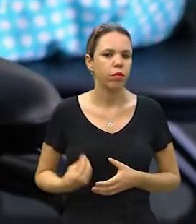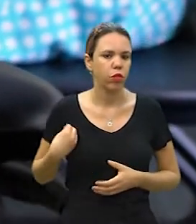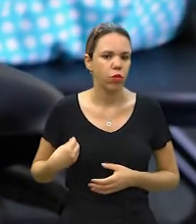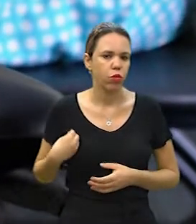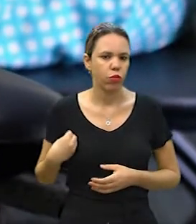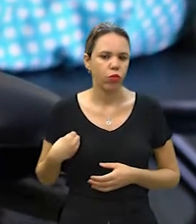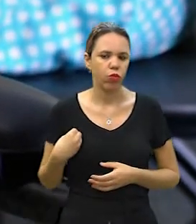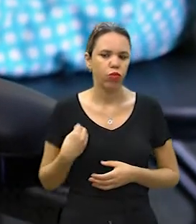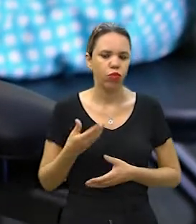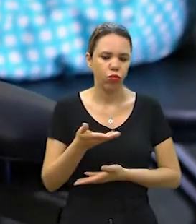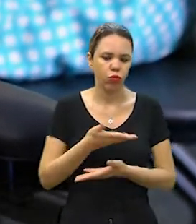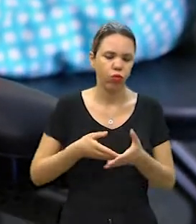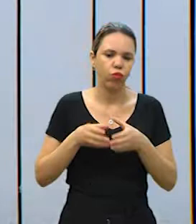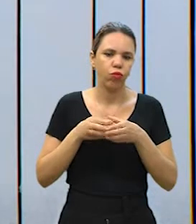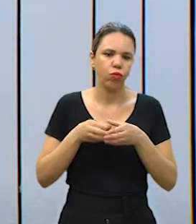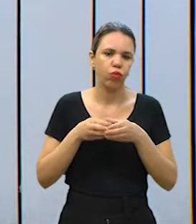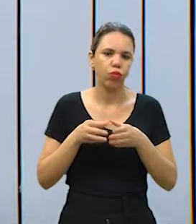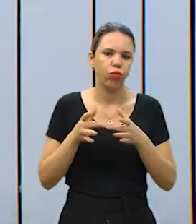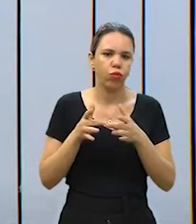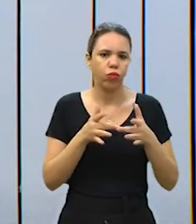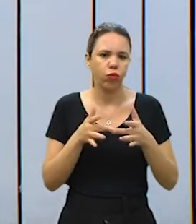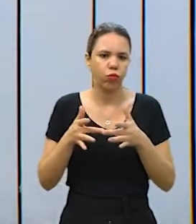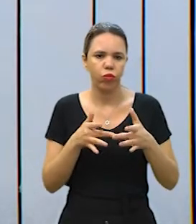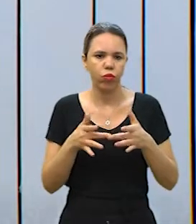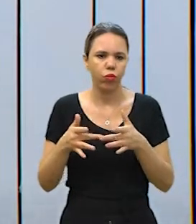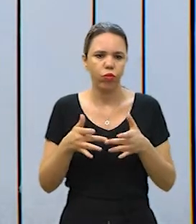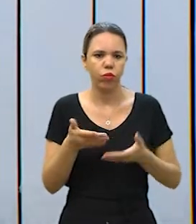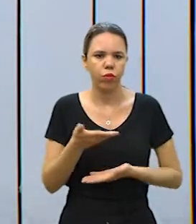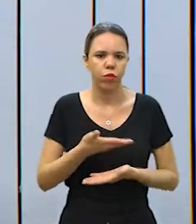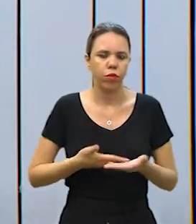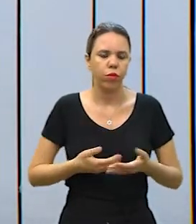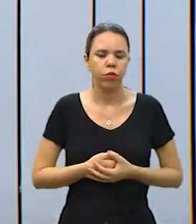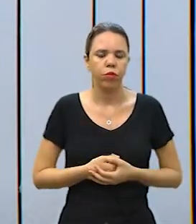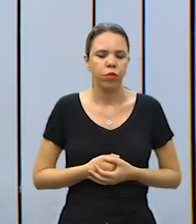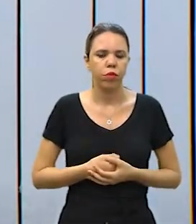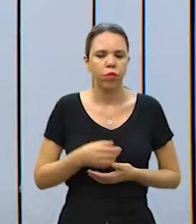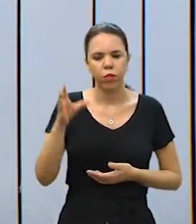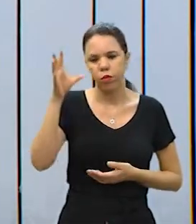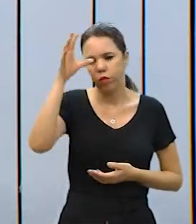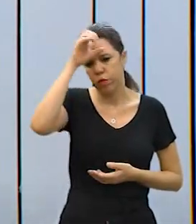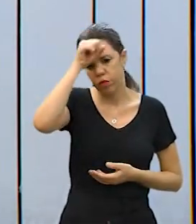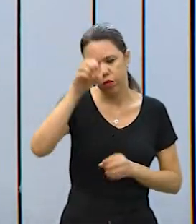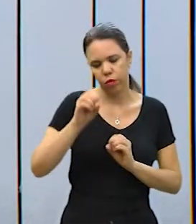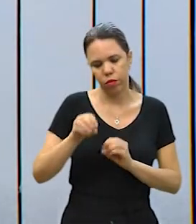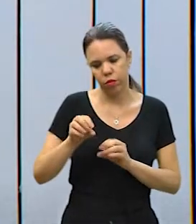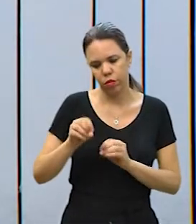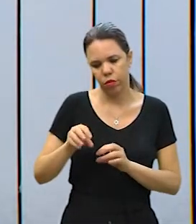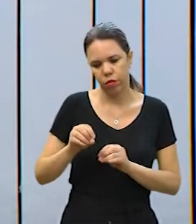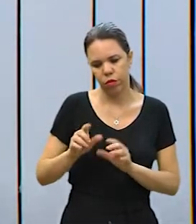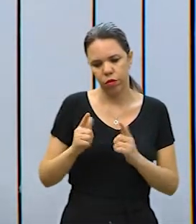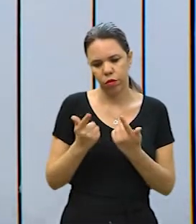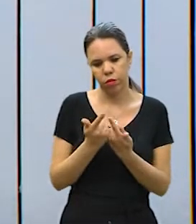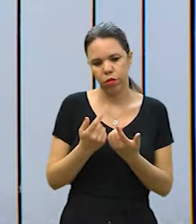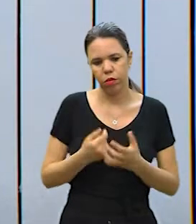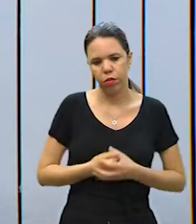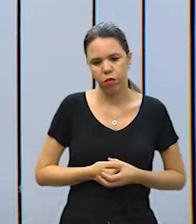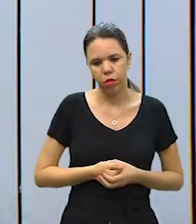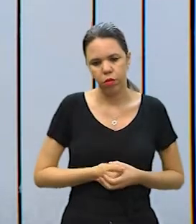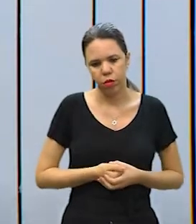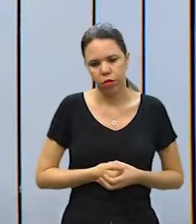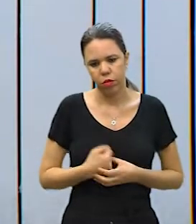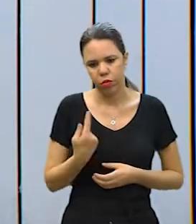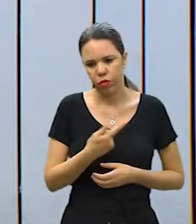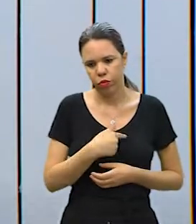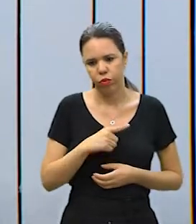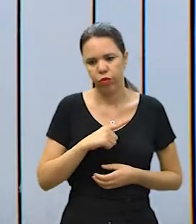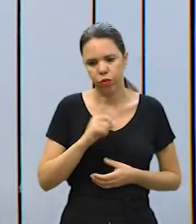estar com os outros, e ela soma muito nesse grupo, ela aprende, ela ensina muito nesse grupo.